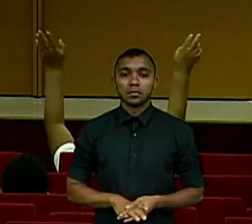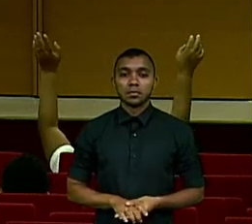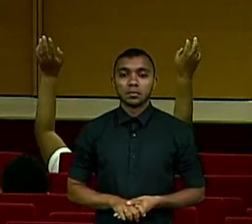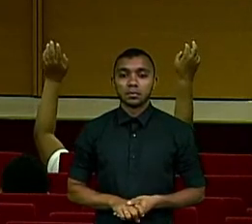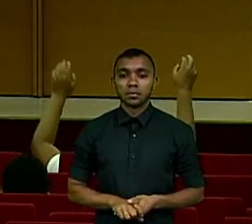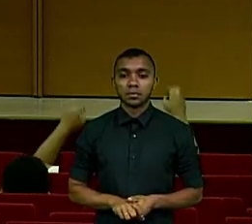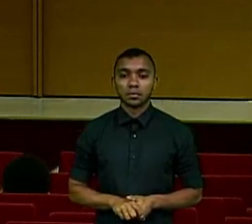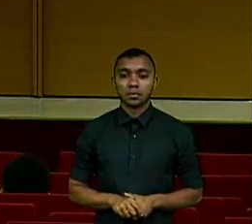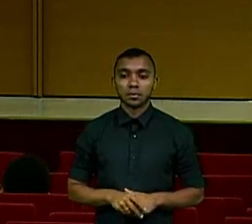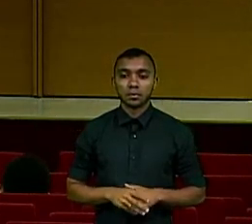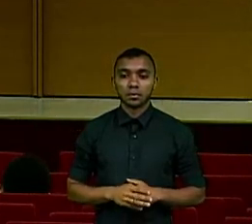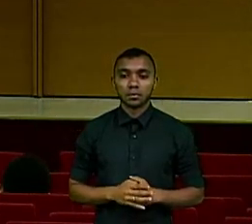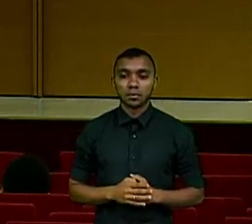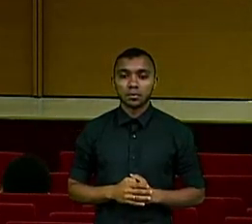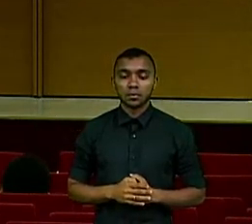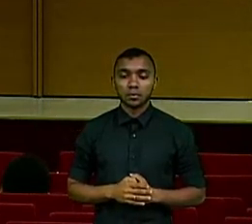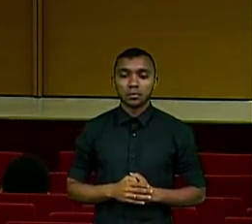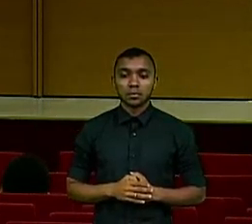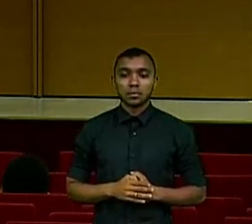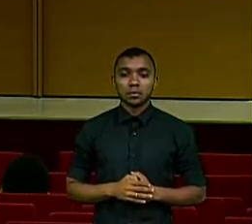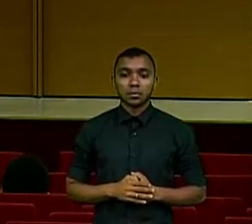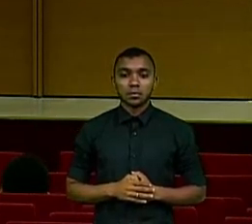a explosão de